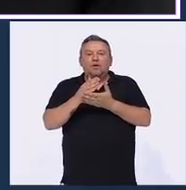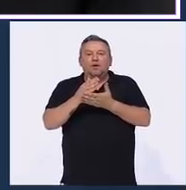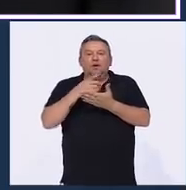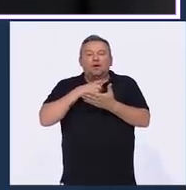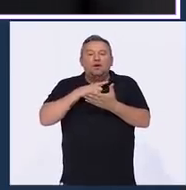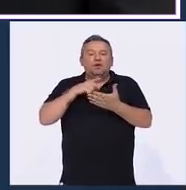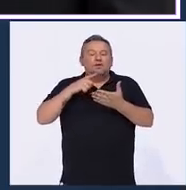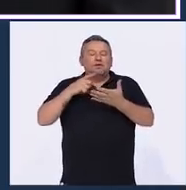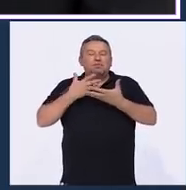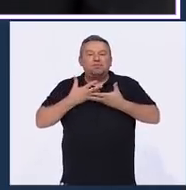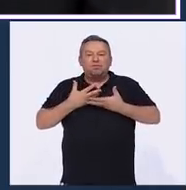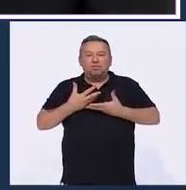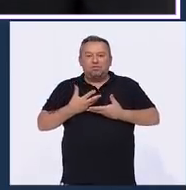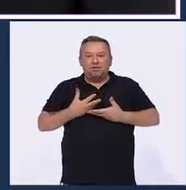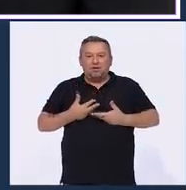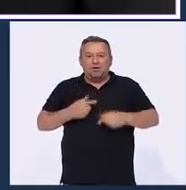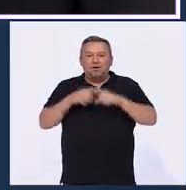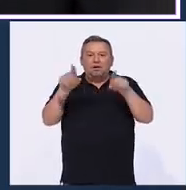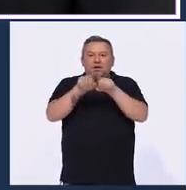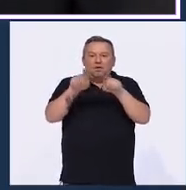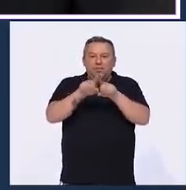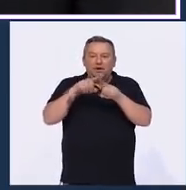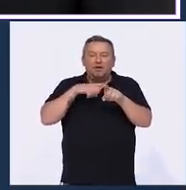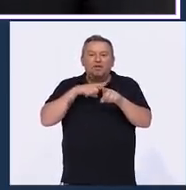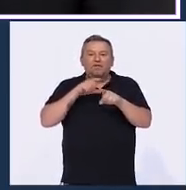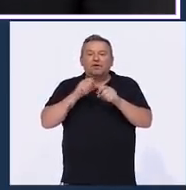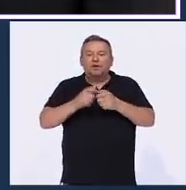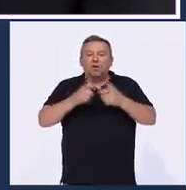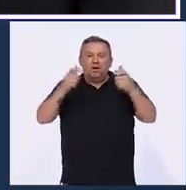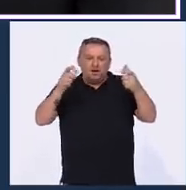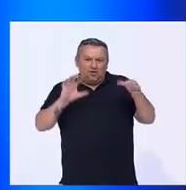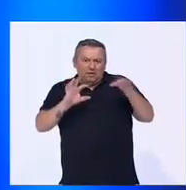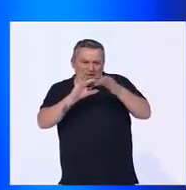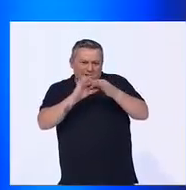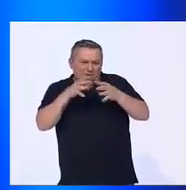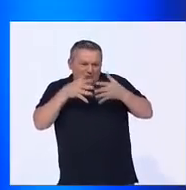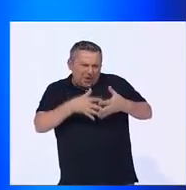esse desgaste. No fim, talvez uma coalizão tão grande tenha atrapalhado?